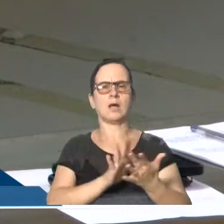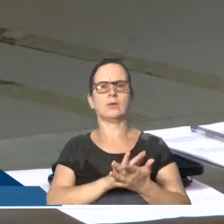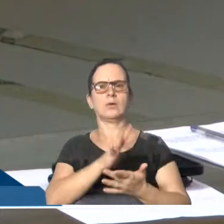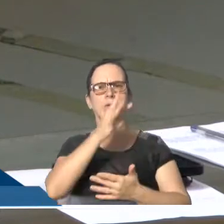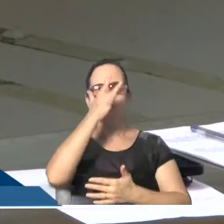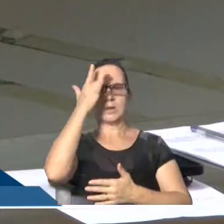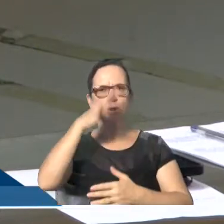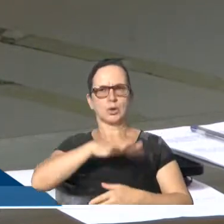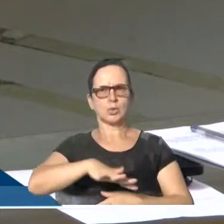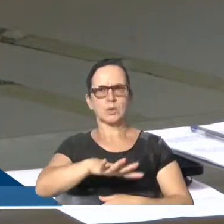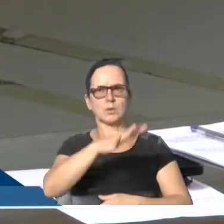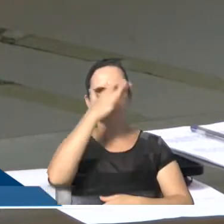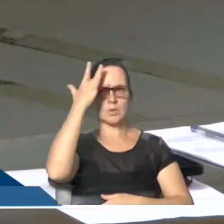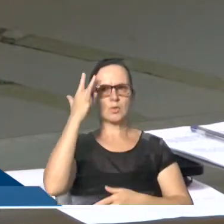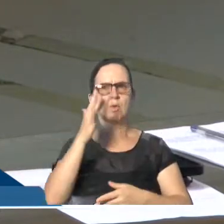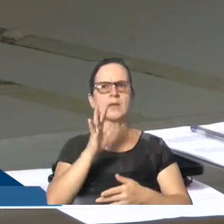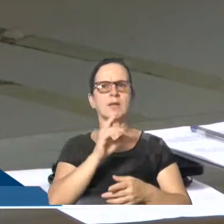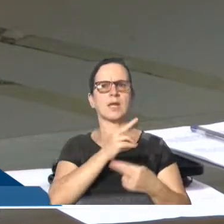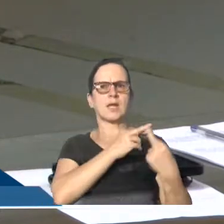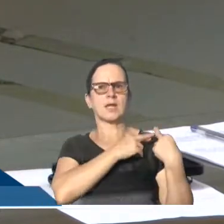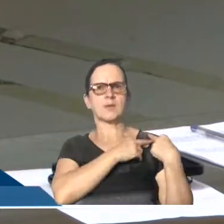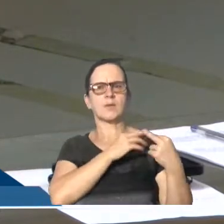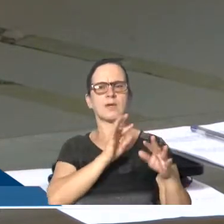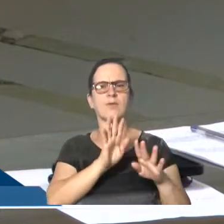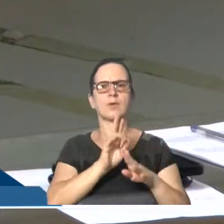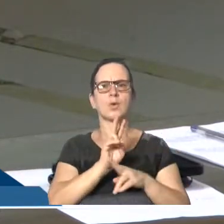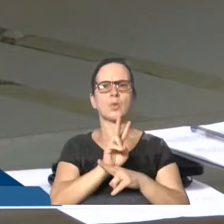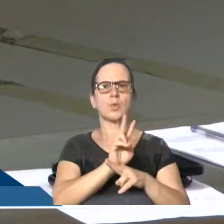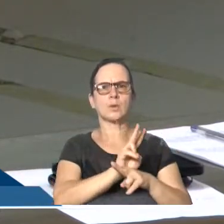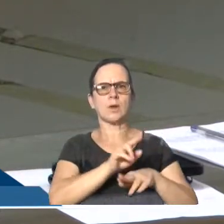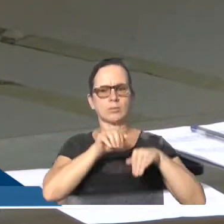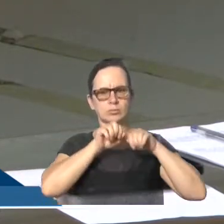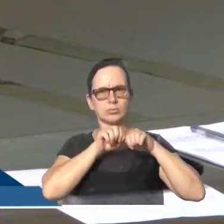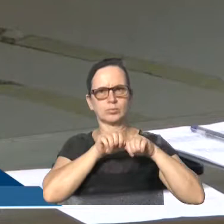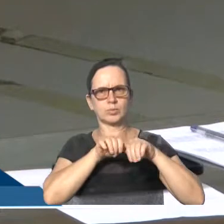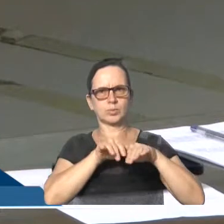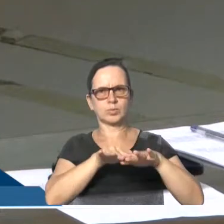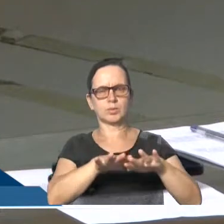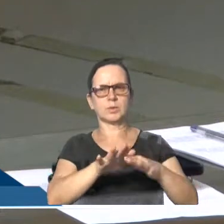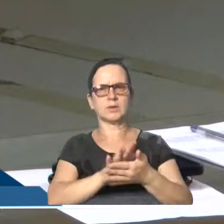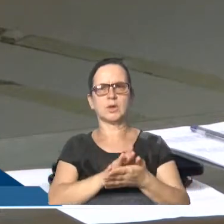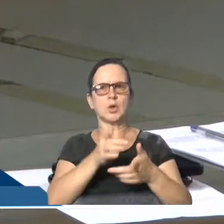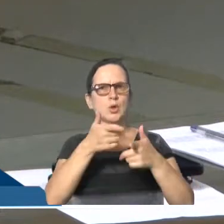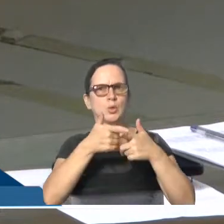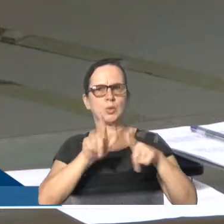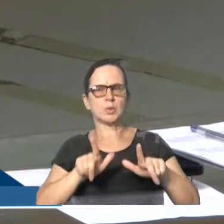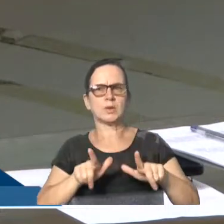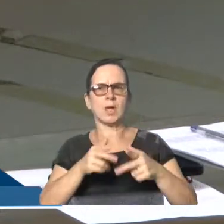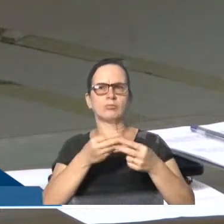aquele setor responsável, e nós não temos sequer a questão do material